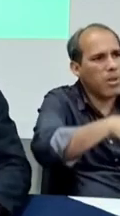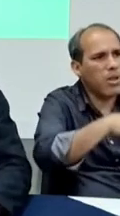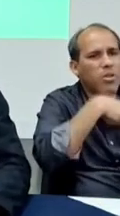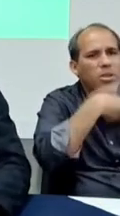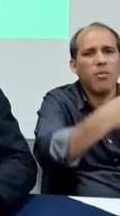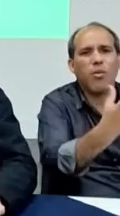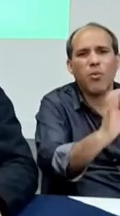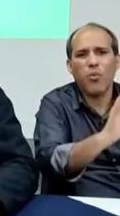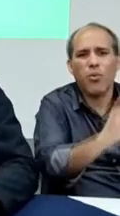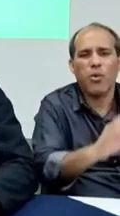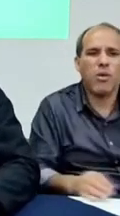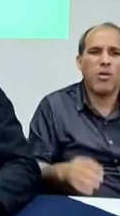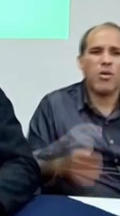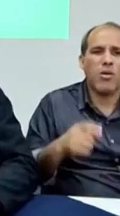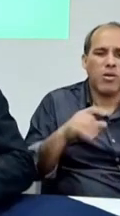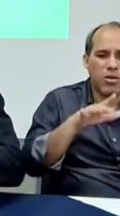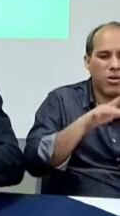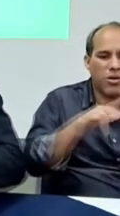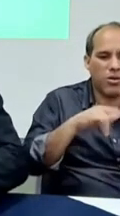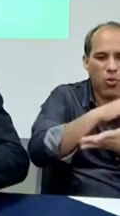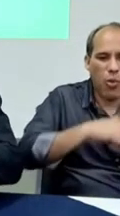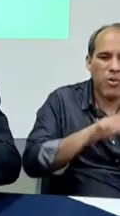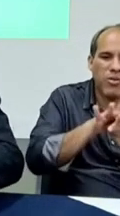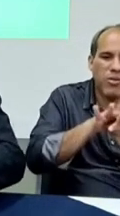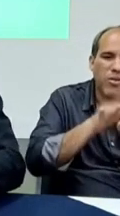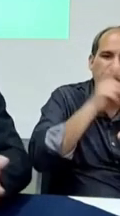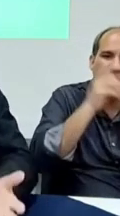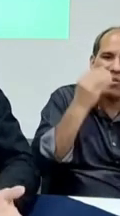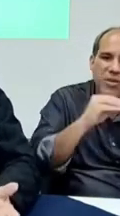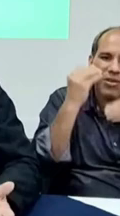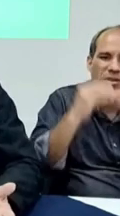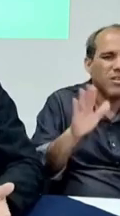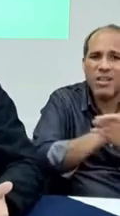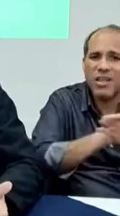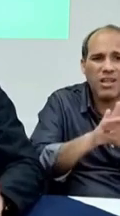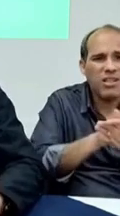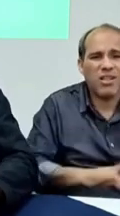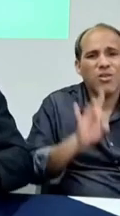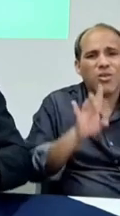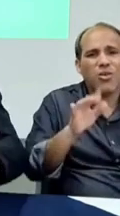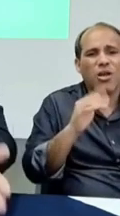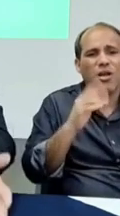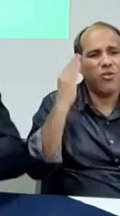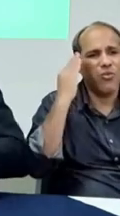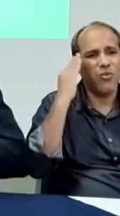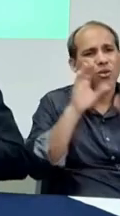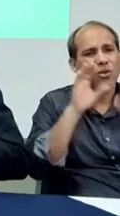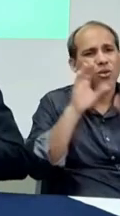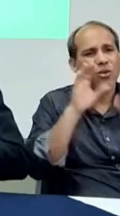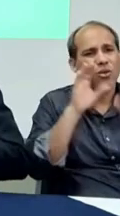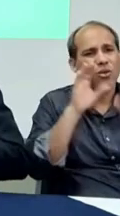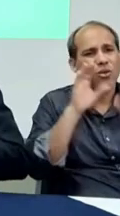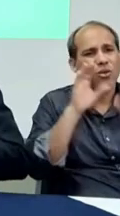superfaturou. Nada disso. Foi de história de fazer tráfico de influência. O elemento que tira é comum.